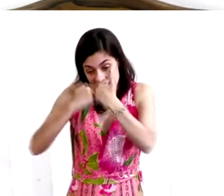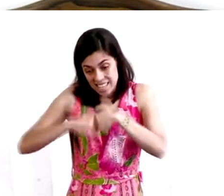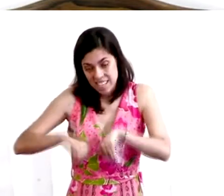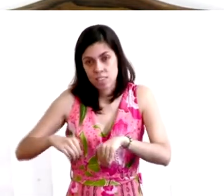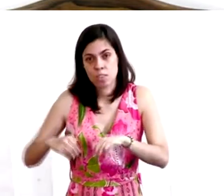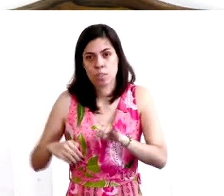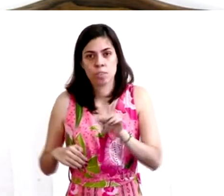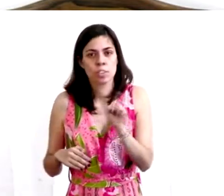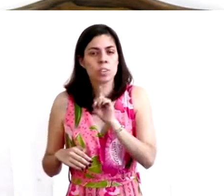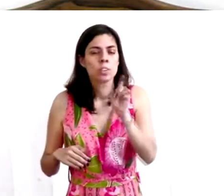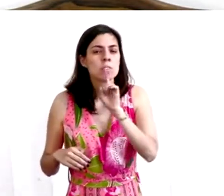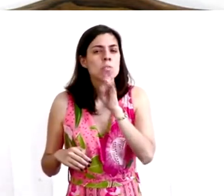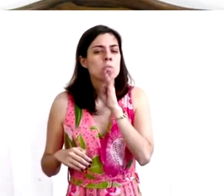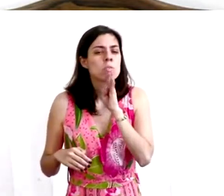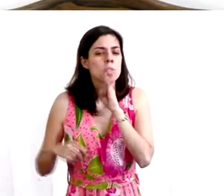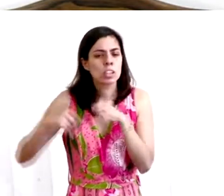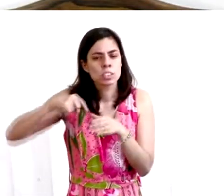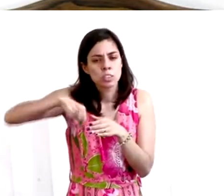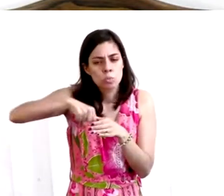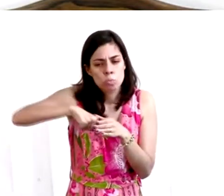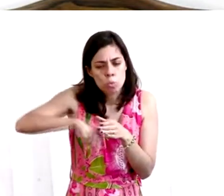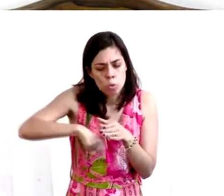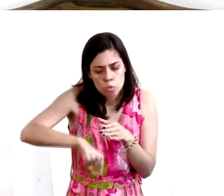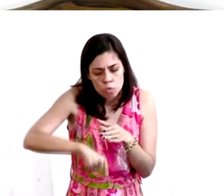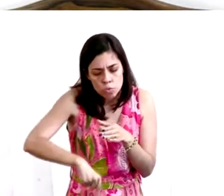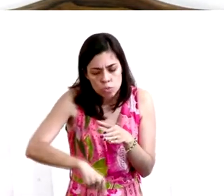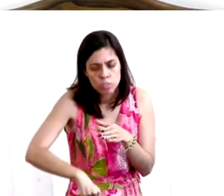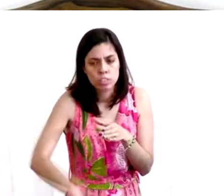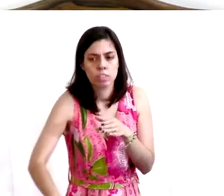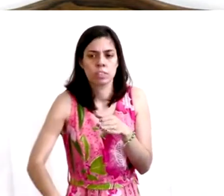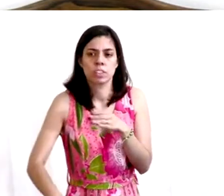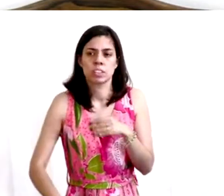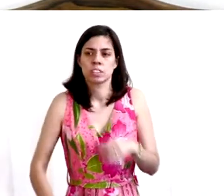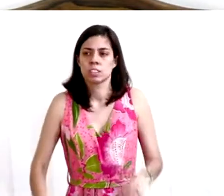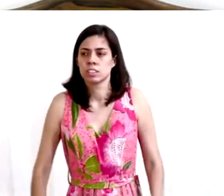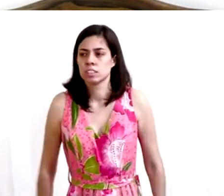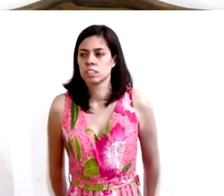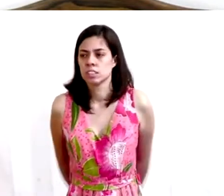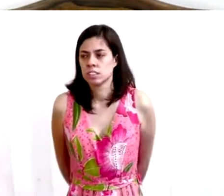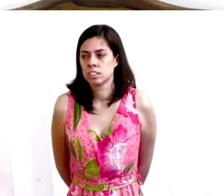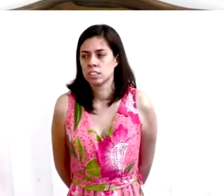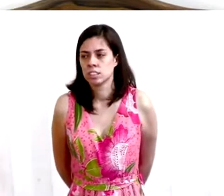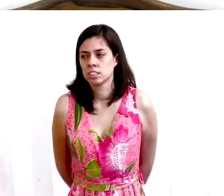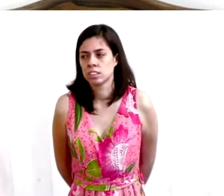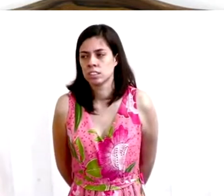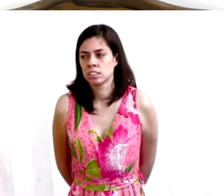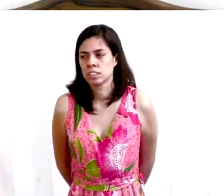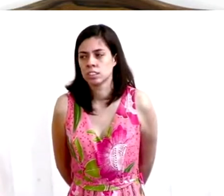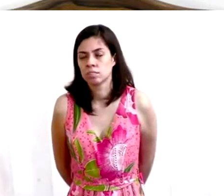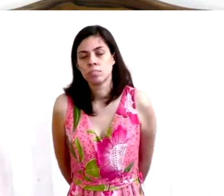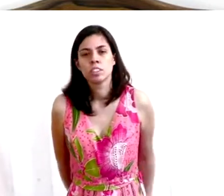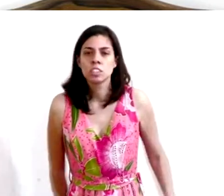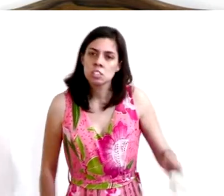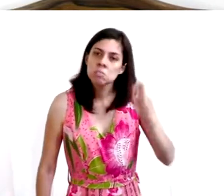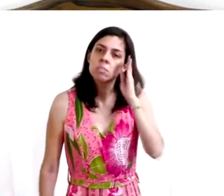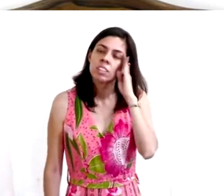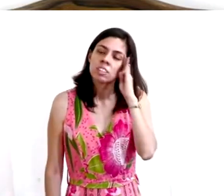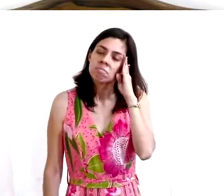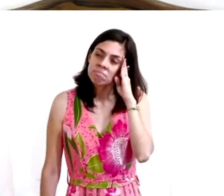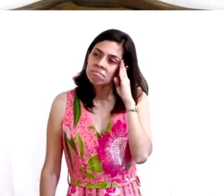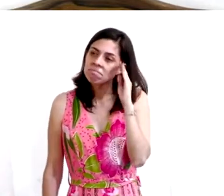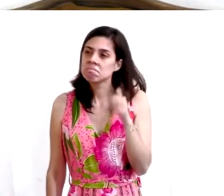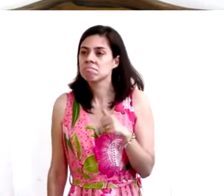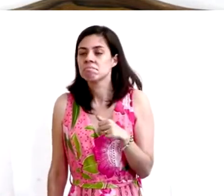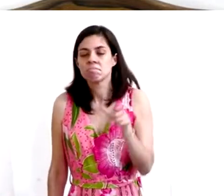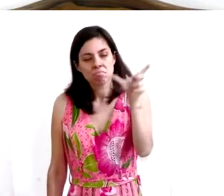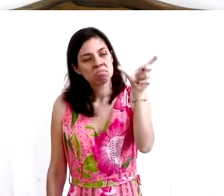houve alguém que falou o que eu acho que deveria ser falado, e então a gente fica muito simpático a Jesus e